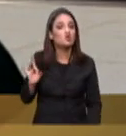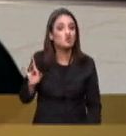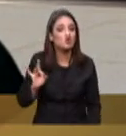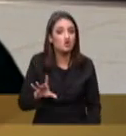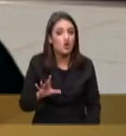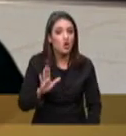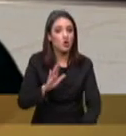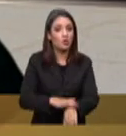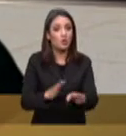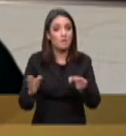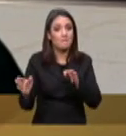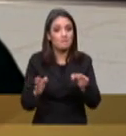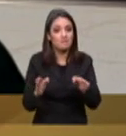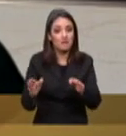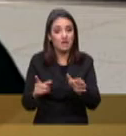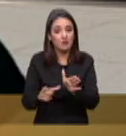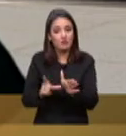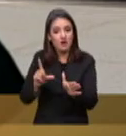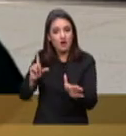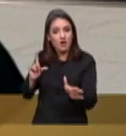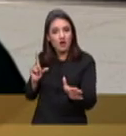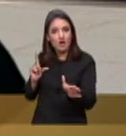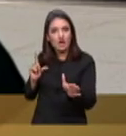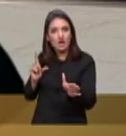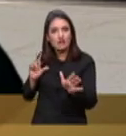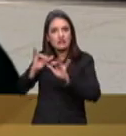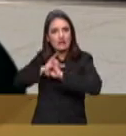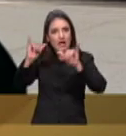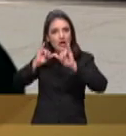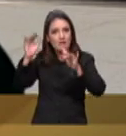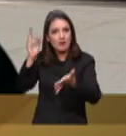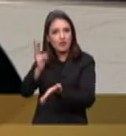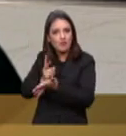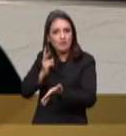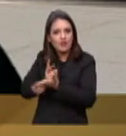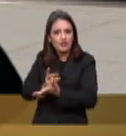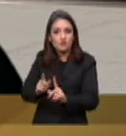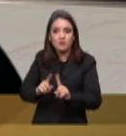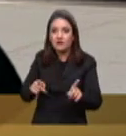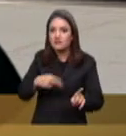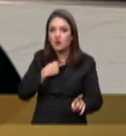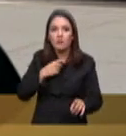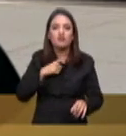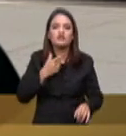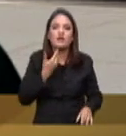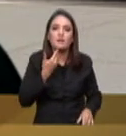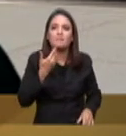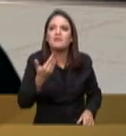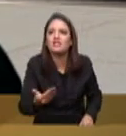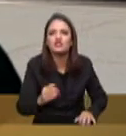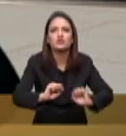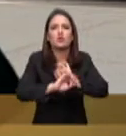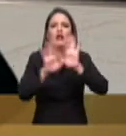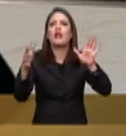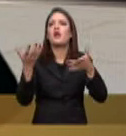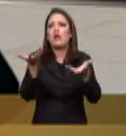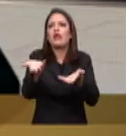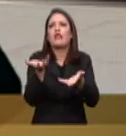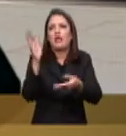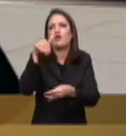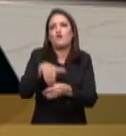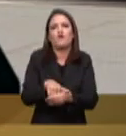exclusivamente no período da pré-campanha, desde que não houvesse pedido explícito de